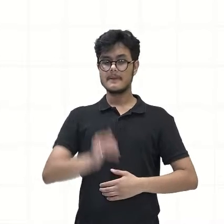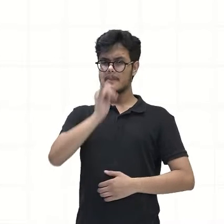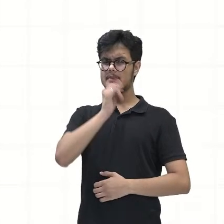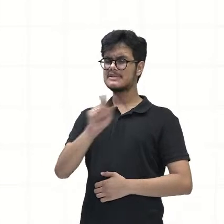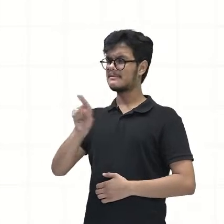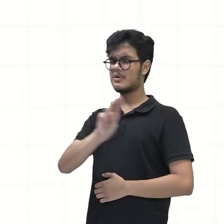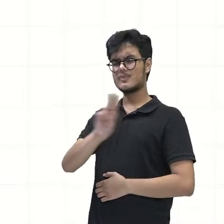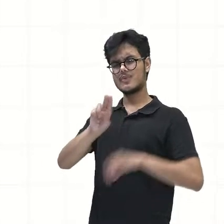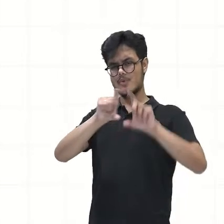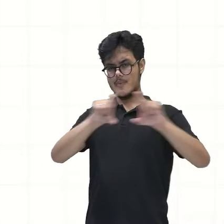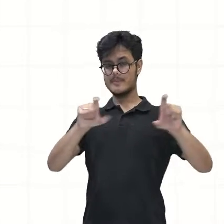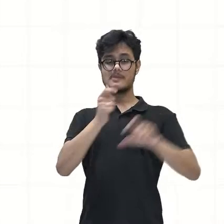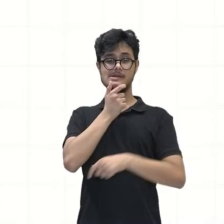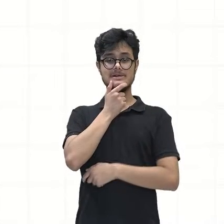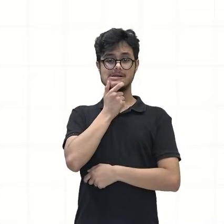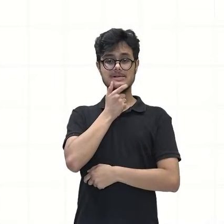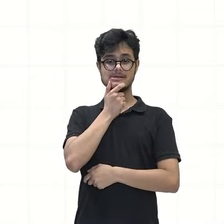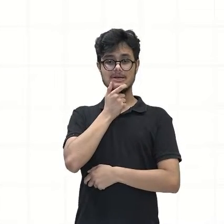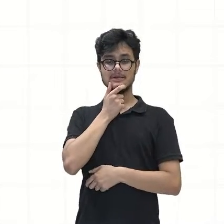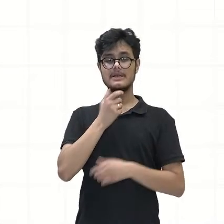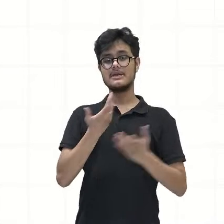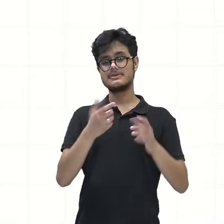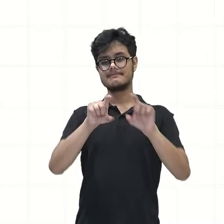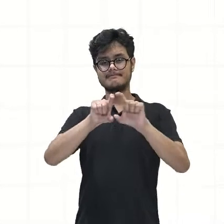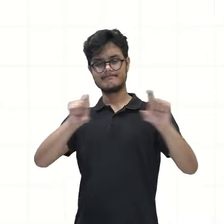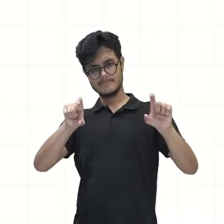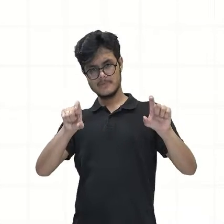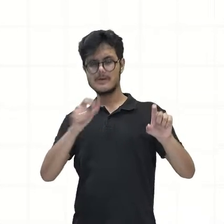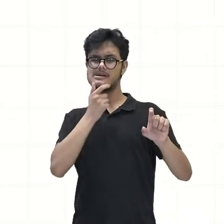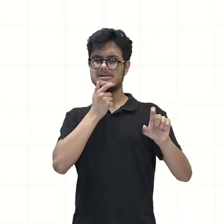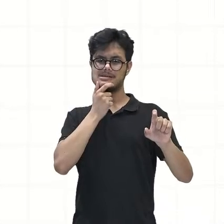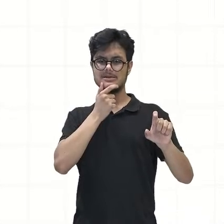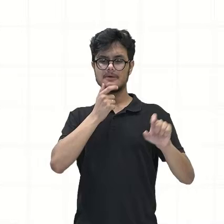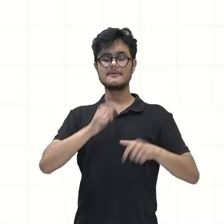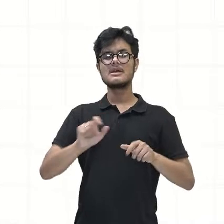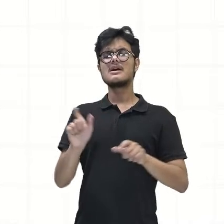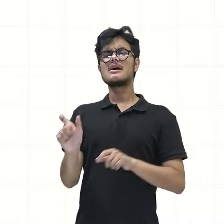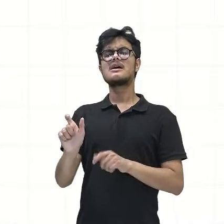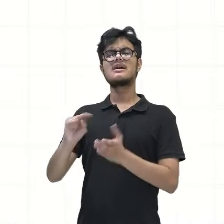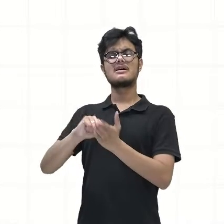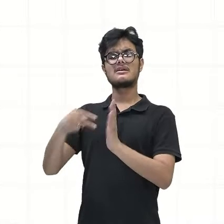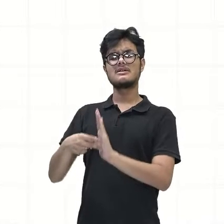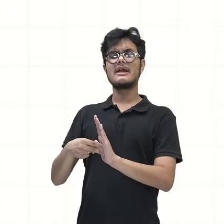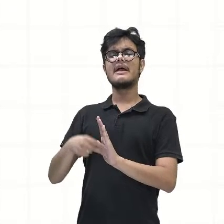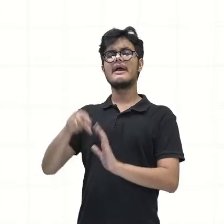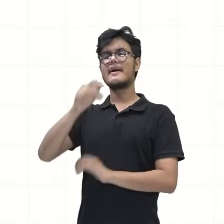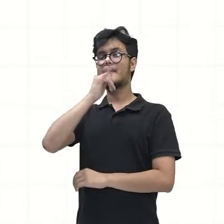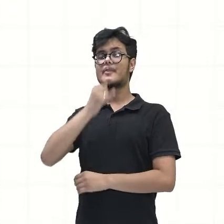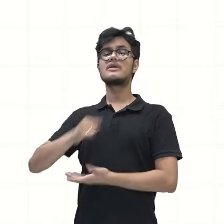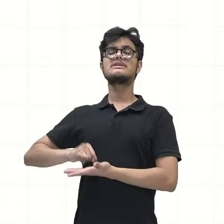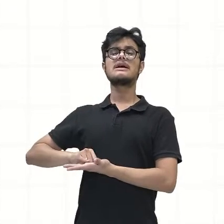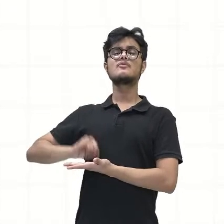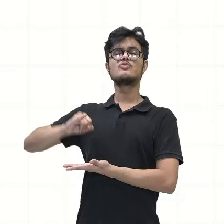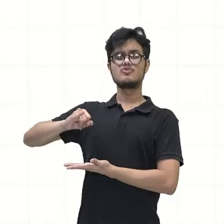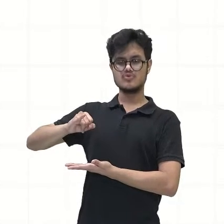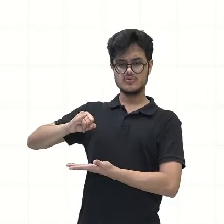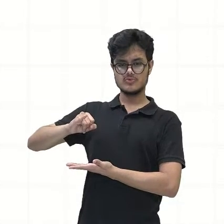aqui, a tradução dessa expressão em inglês seria a taxa de juros. Se eu